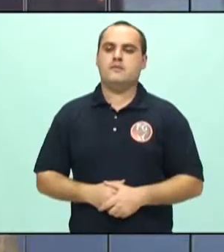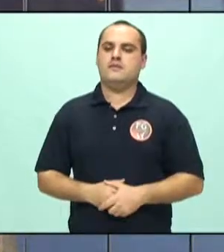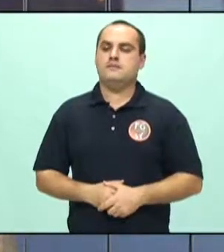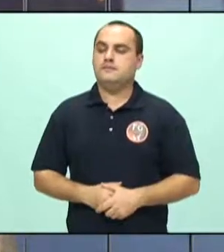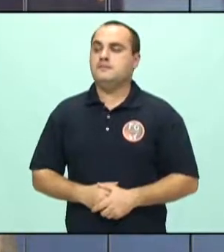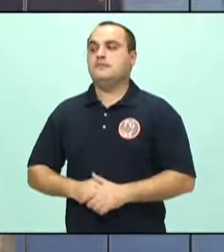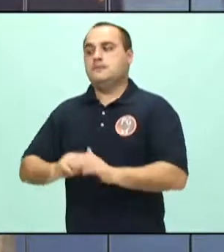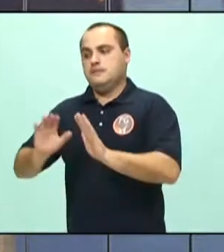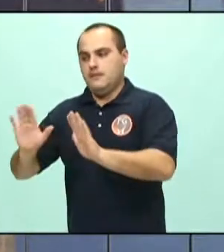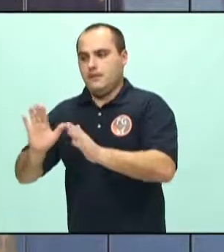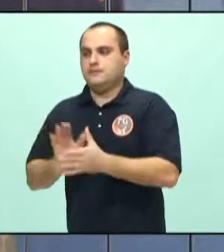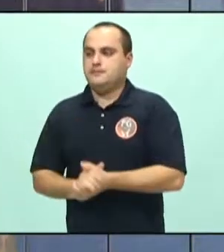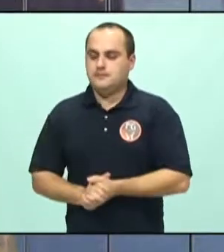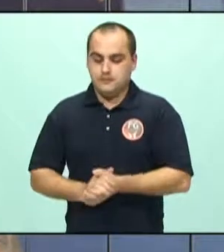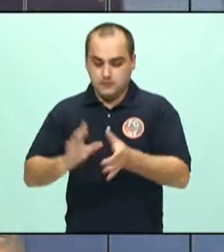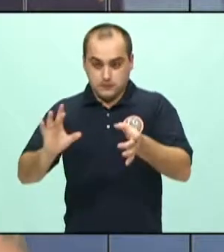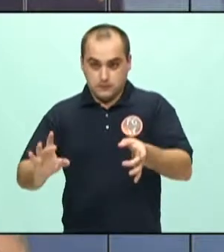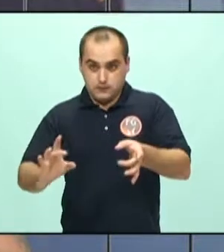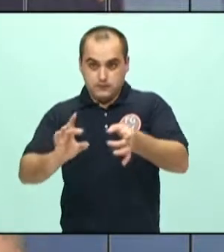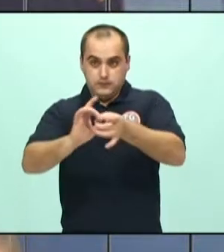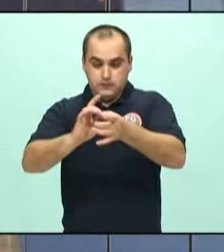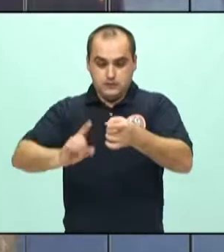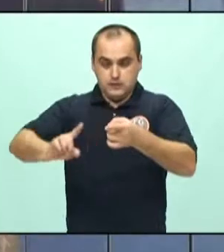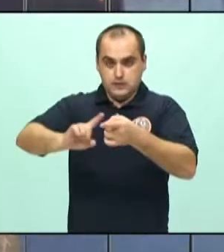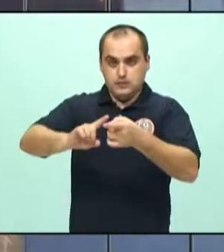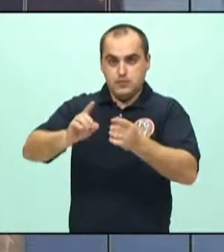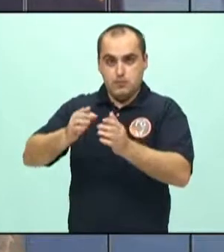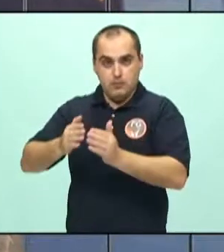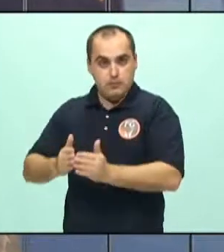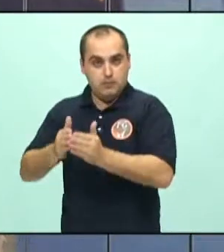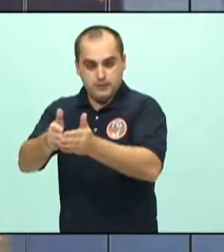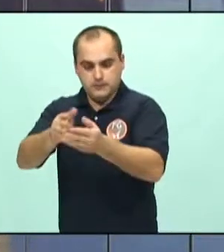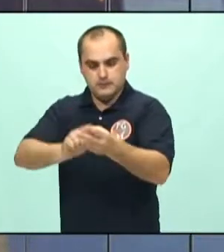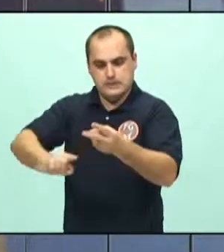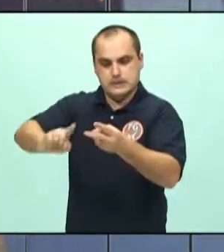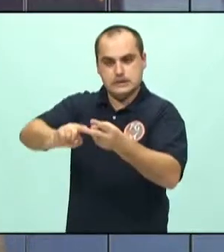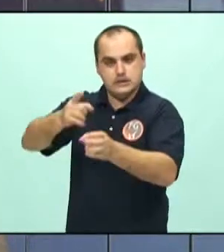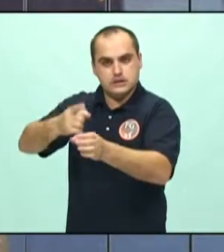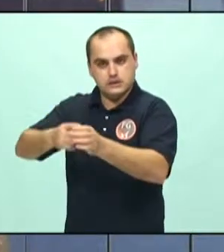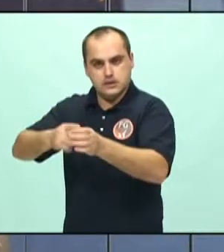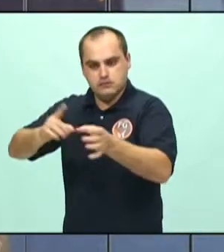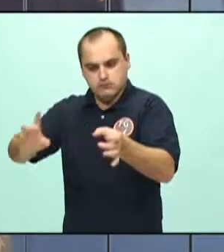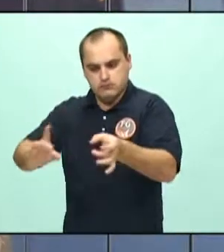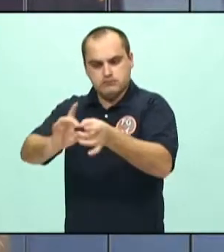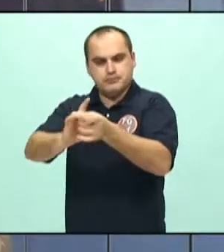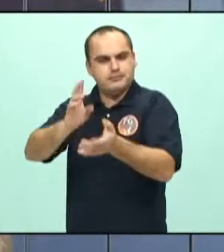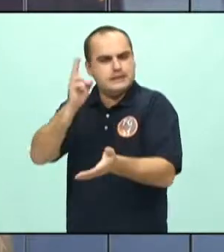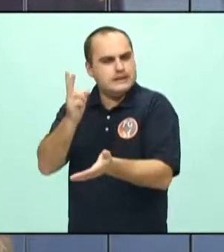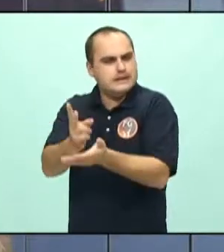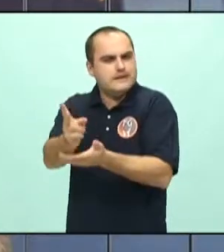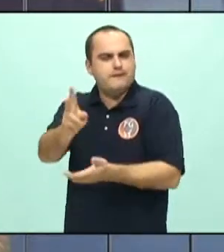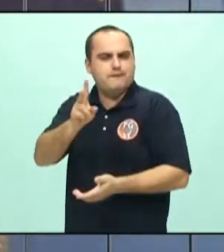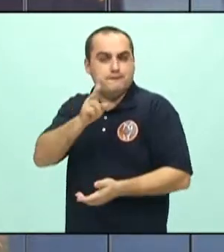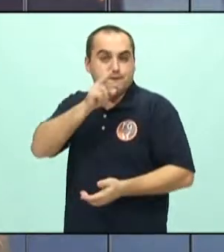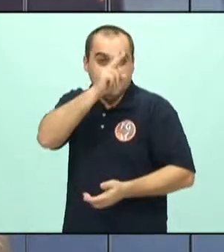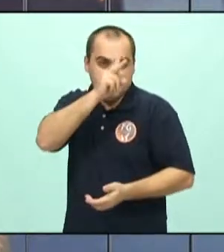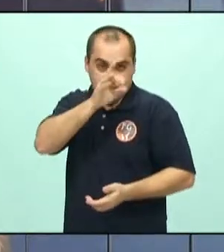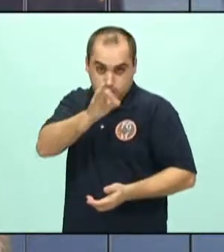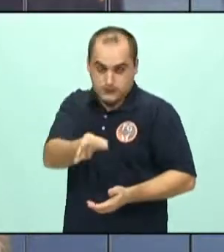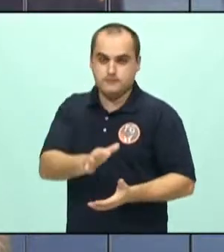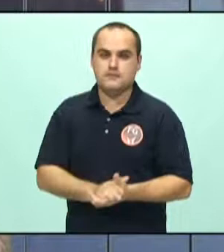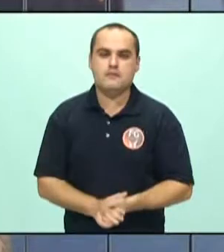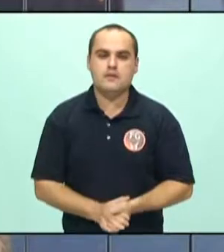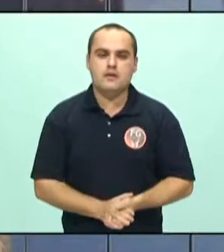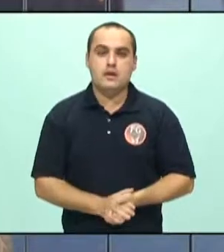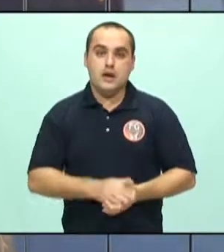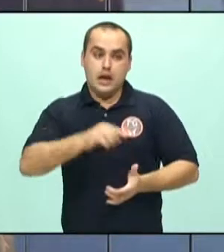e cidade, ela sempre foi muito forte, né? Então, toda a história, ela mostra pra gente, esse documentário